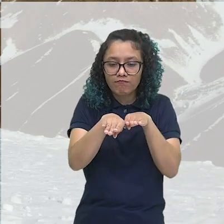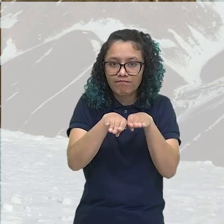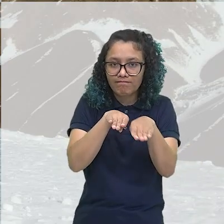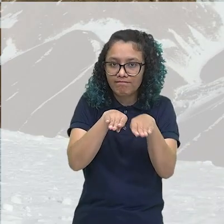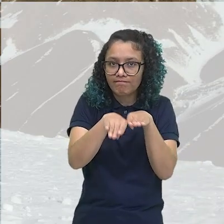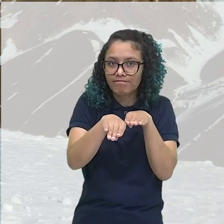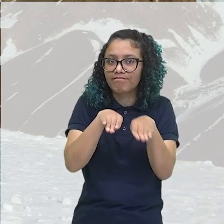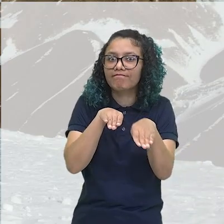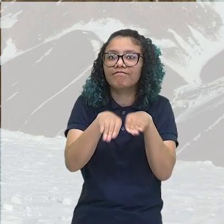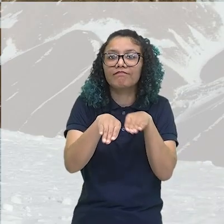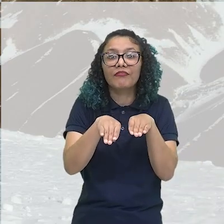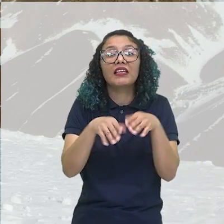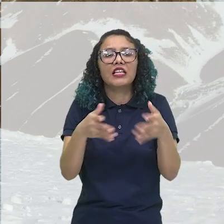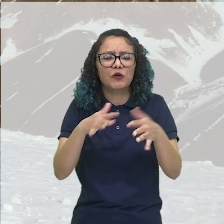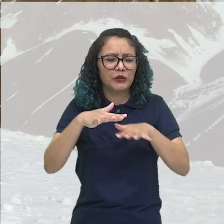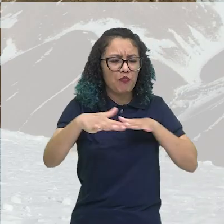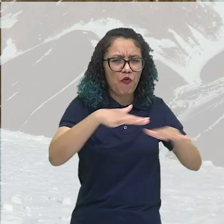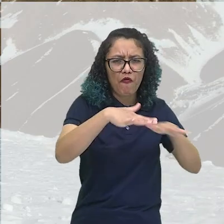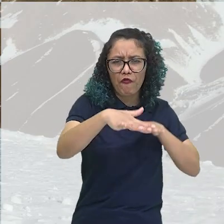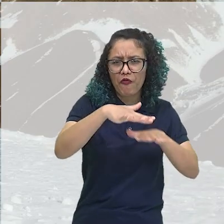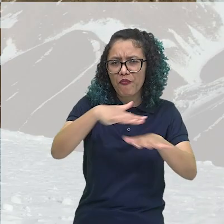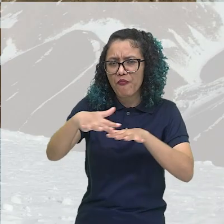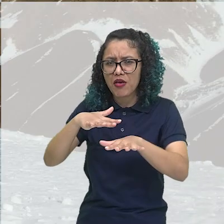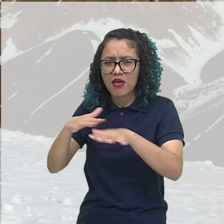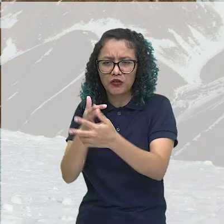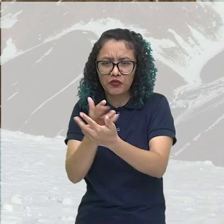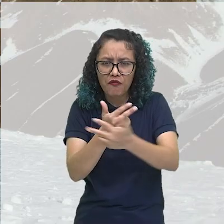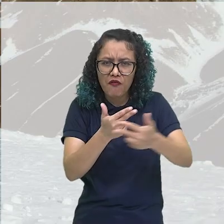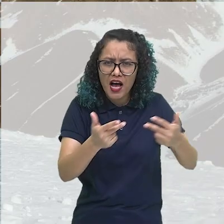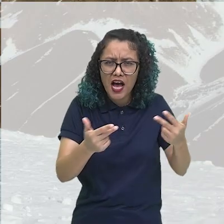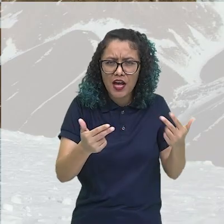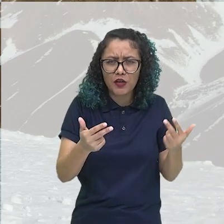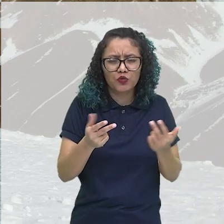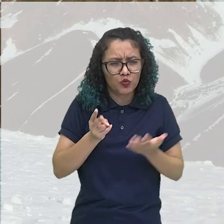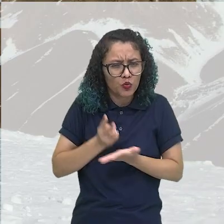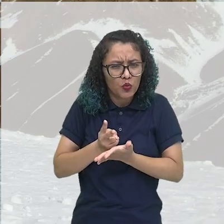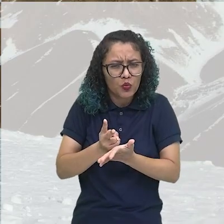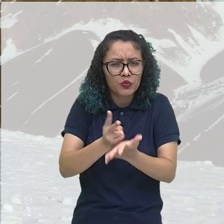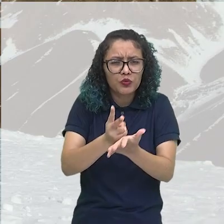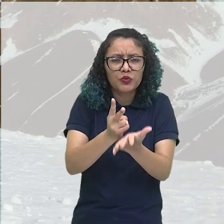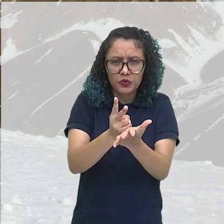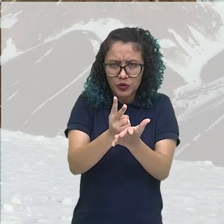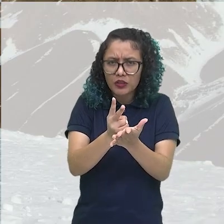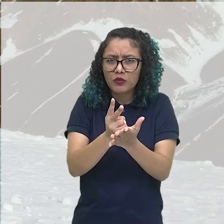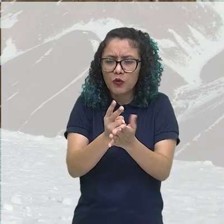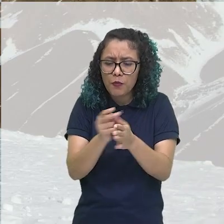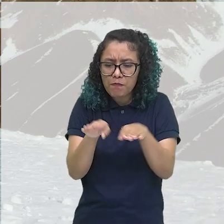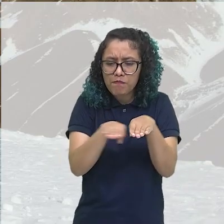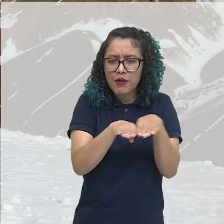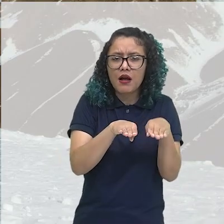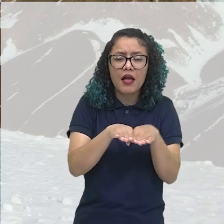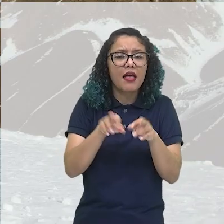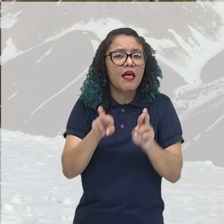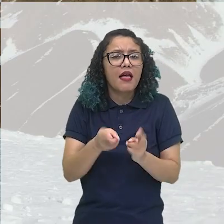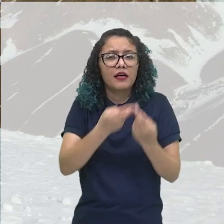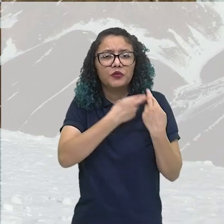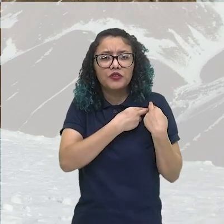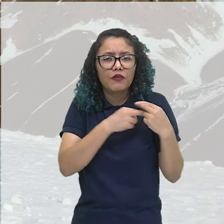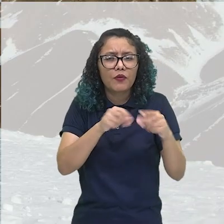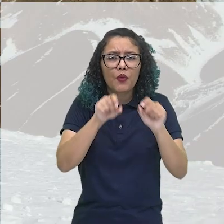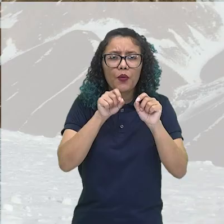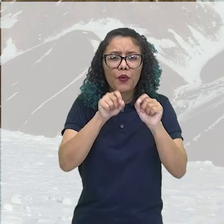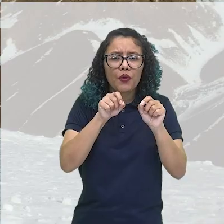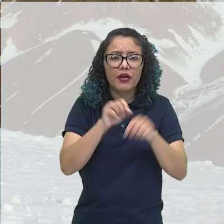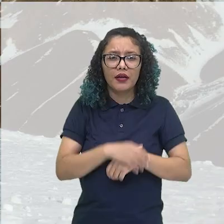outras. Essa dança aí, esse movimento que não para das placas tectônicas é que é responsável